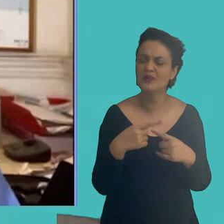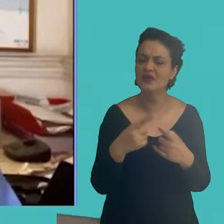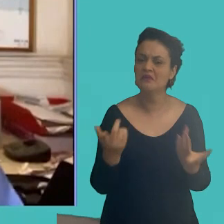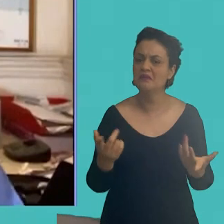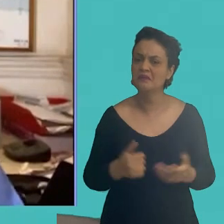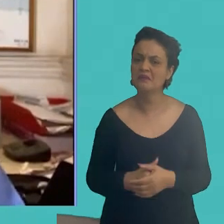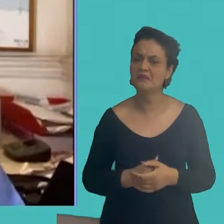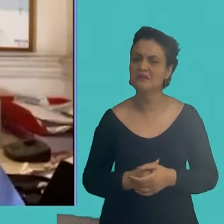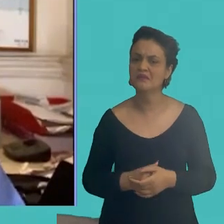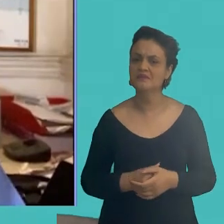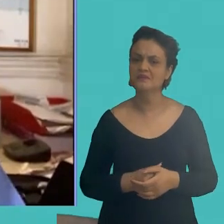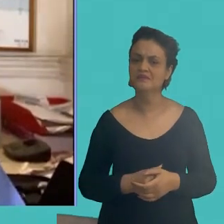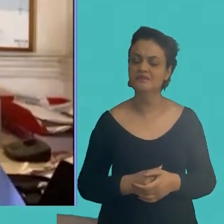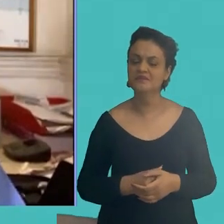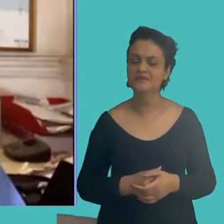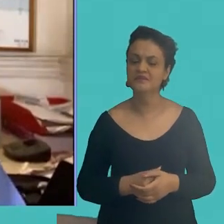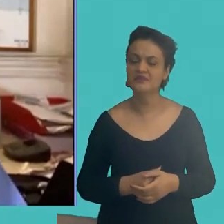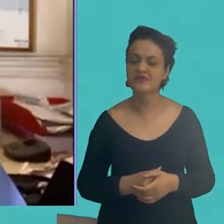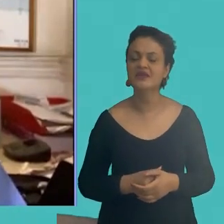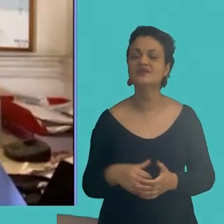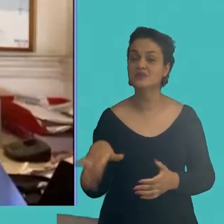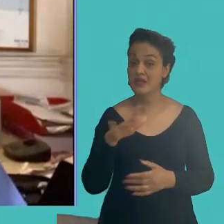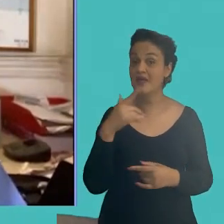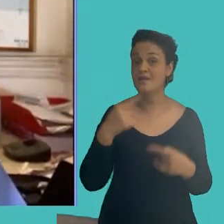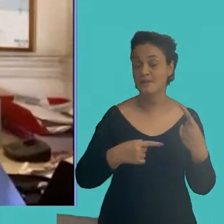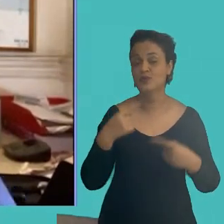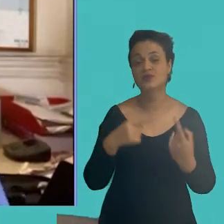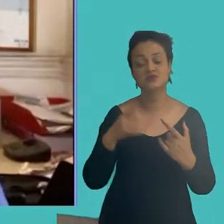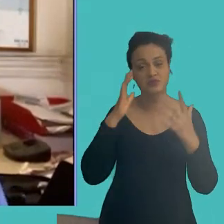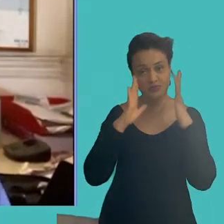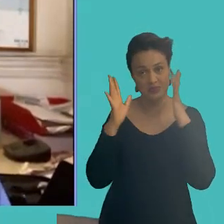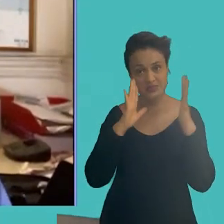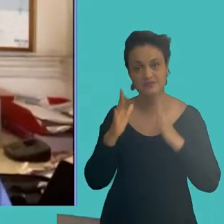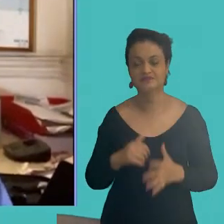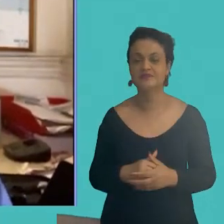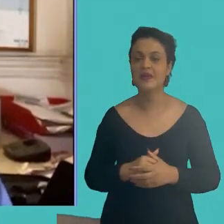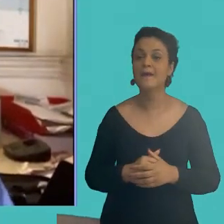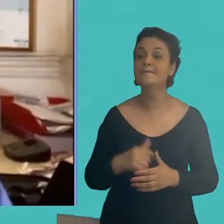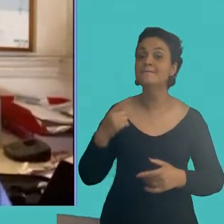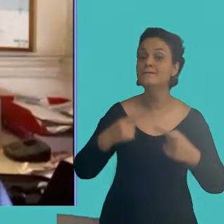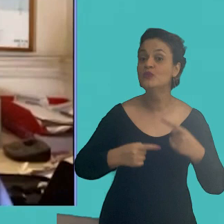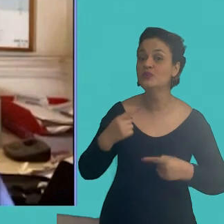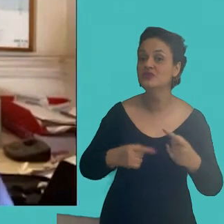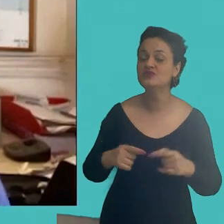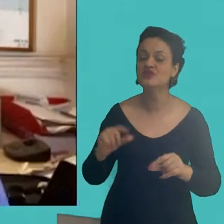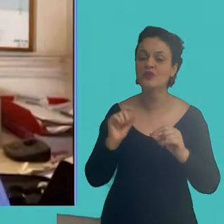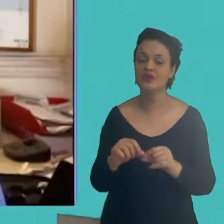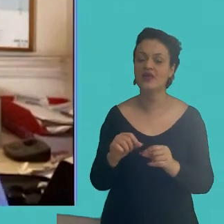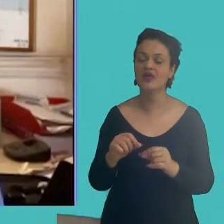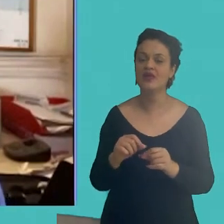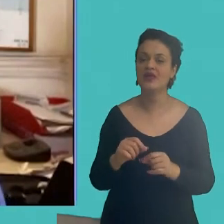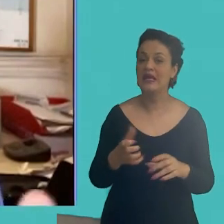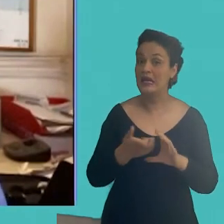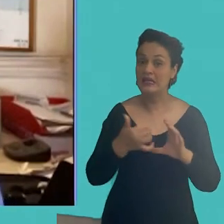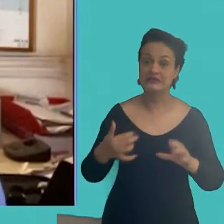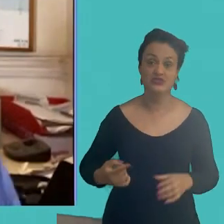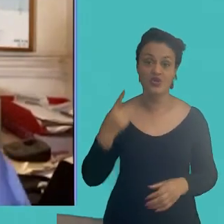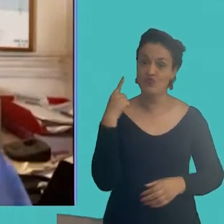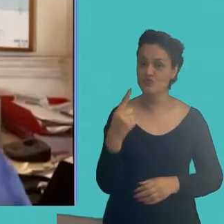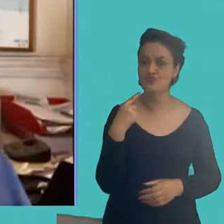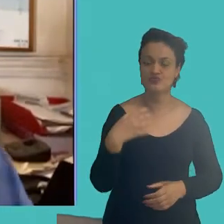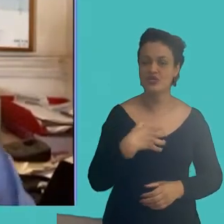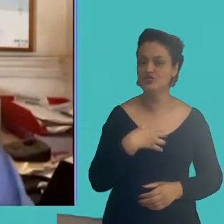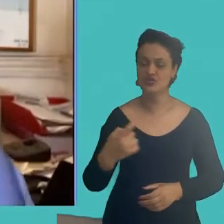Isso é uma grande lição de política para vocês. Verem que política nunca é uma coisa de um fator só. Nunca é algo que vocês podem